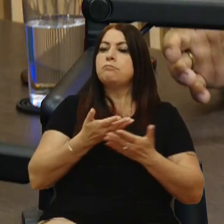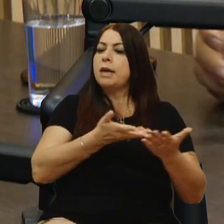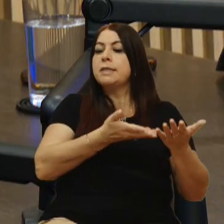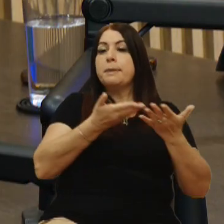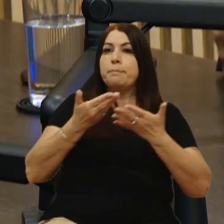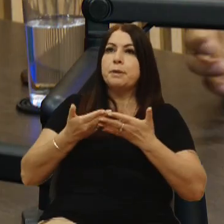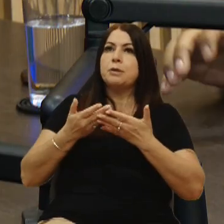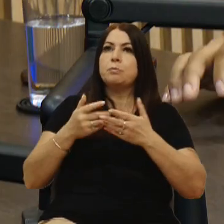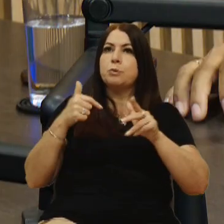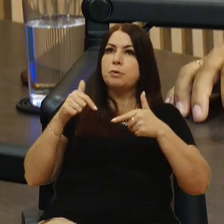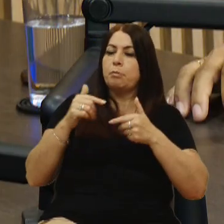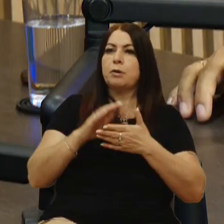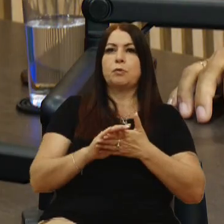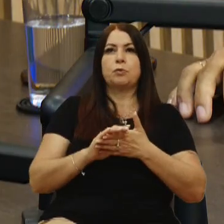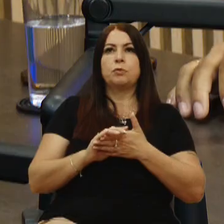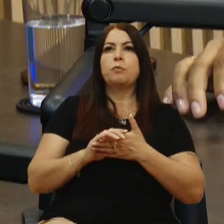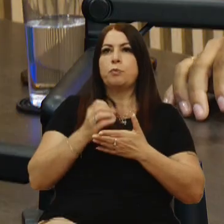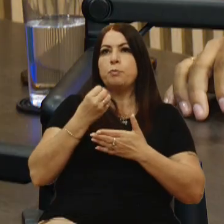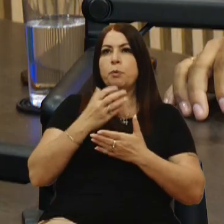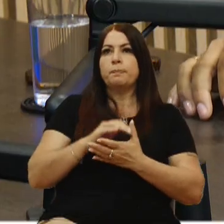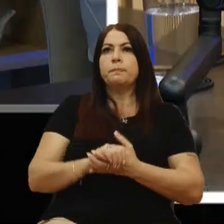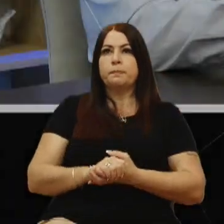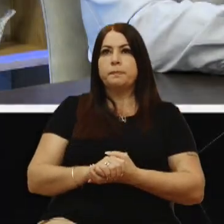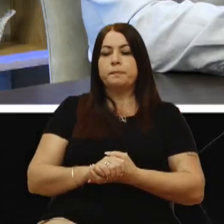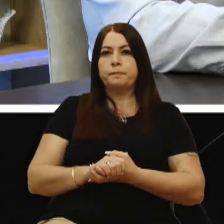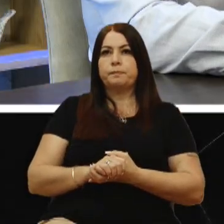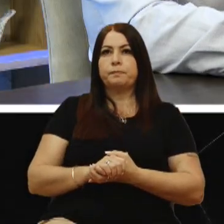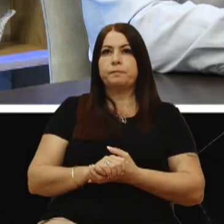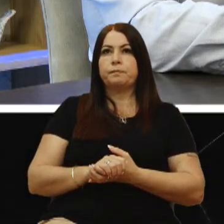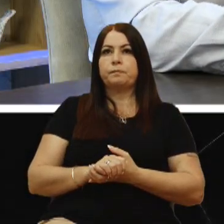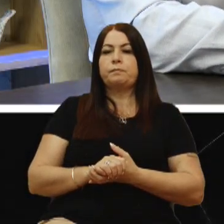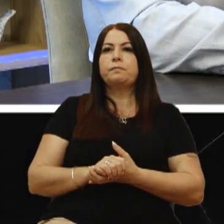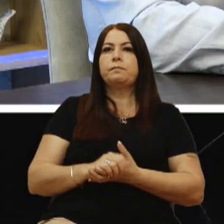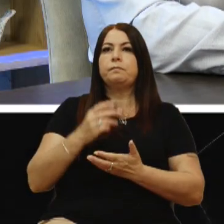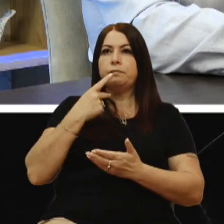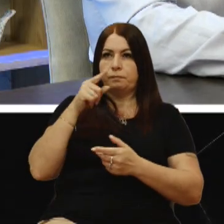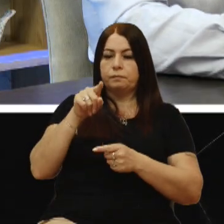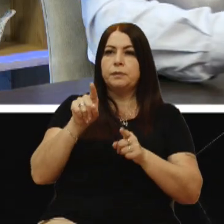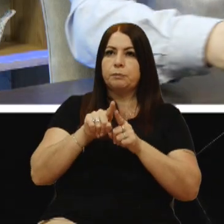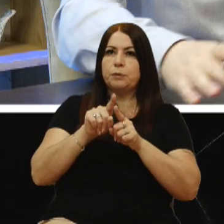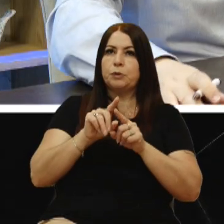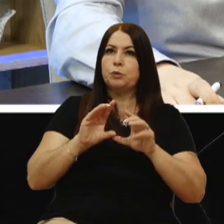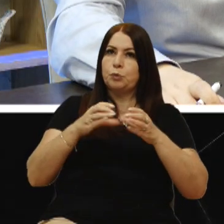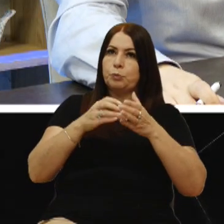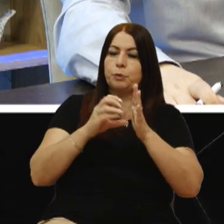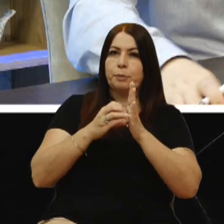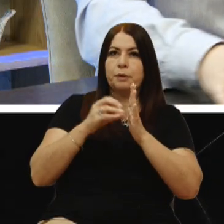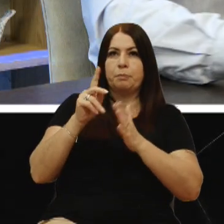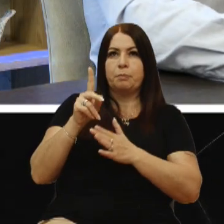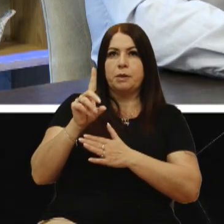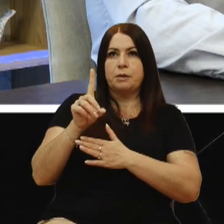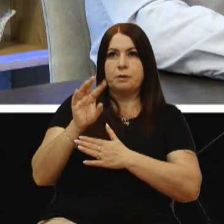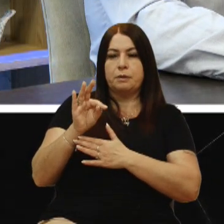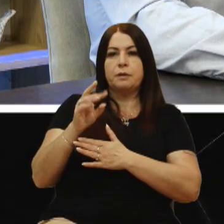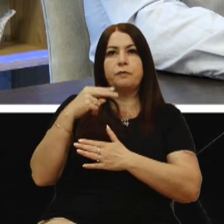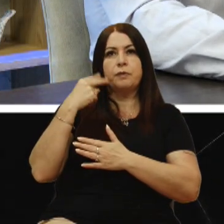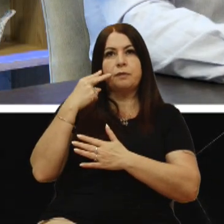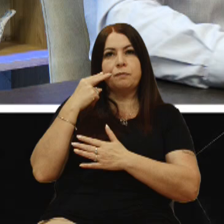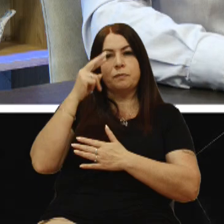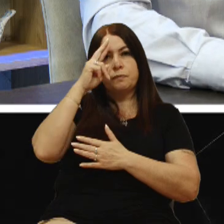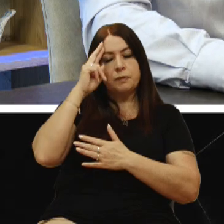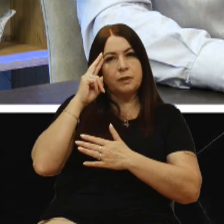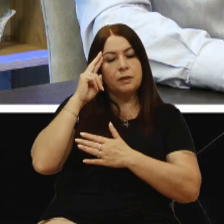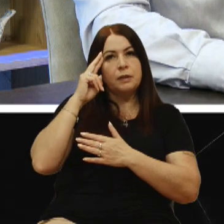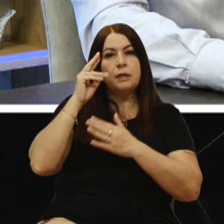ali pelos trabalhadores, enfim, foi muito bom. Falando nisso, o seu companheiro de partido do PDT, vereador Rafael